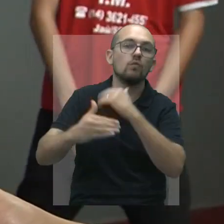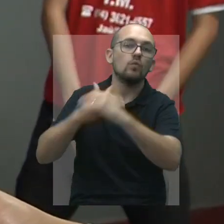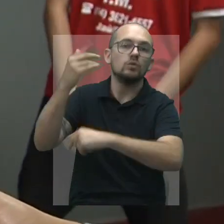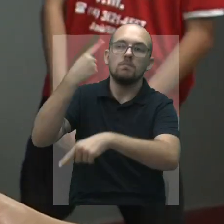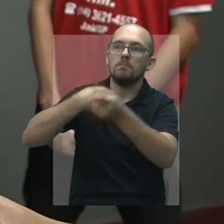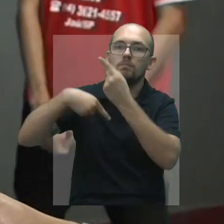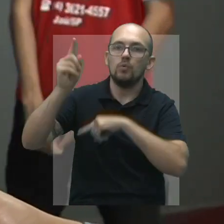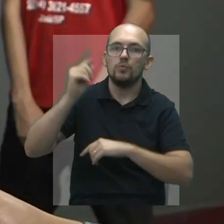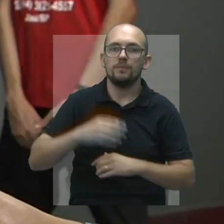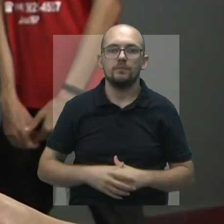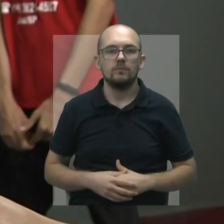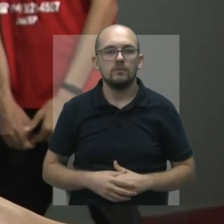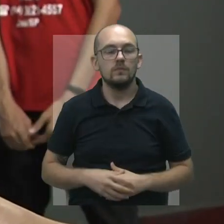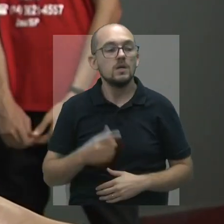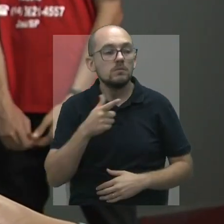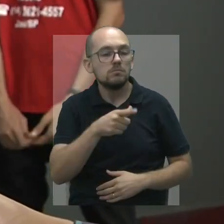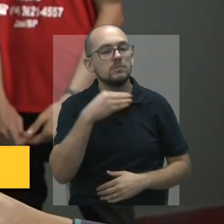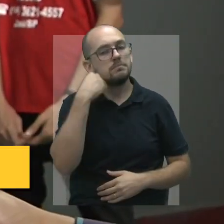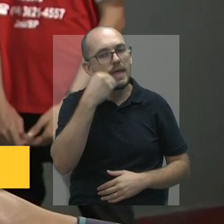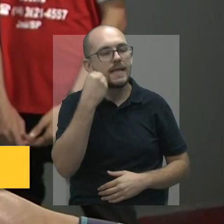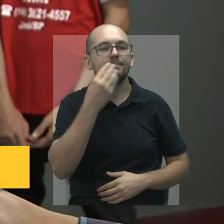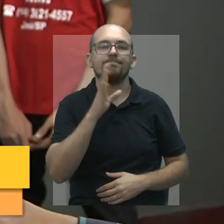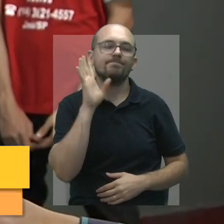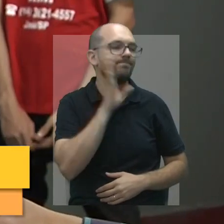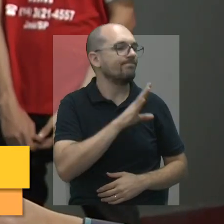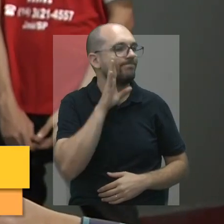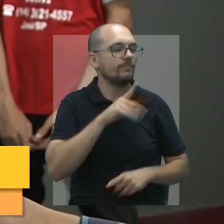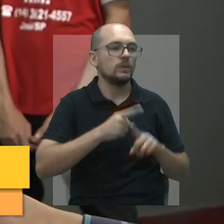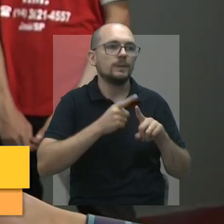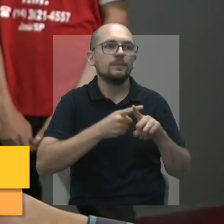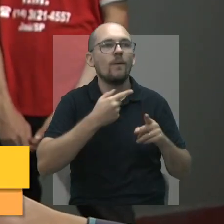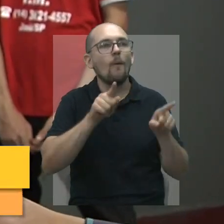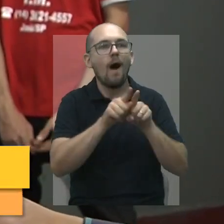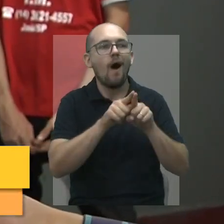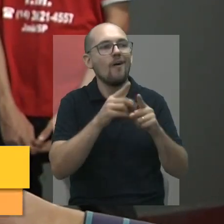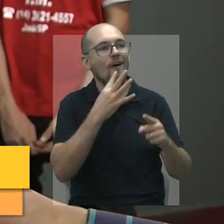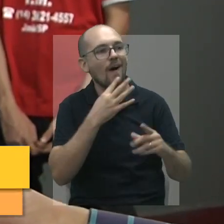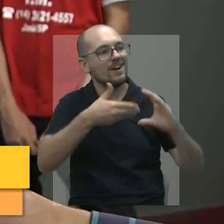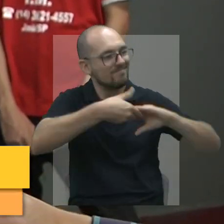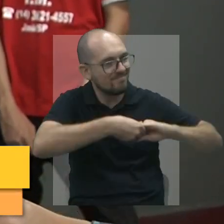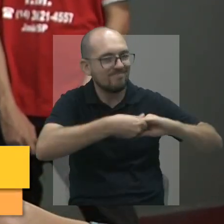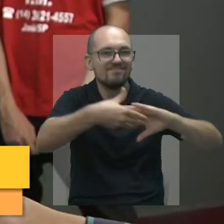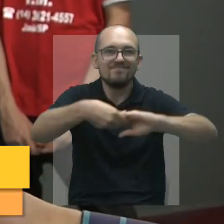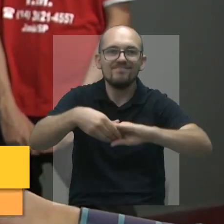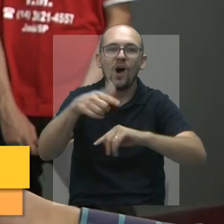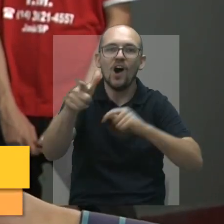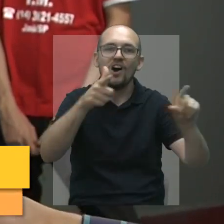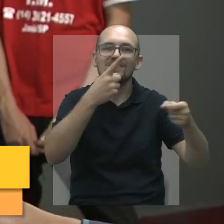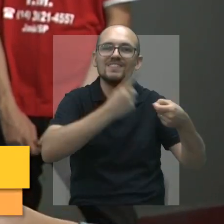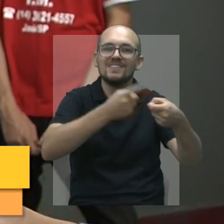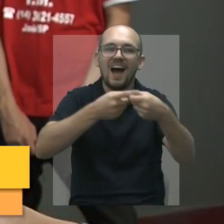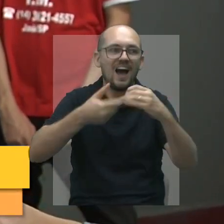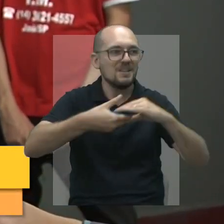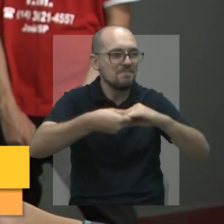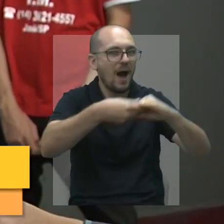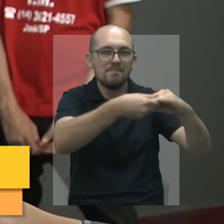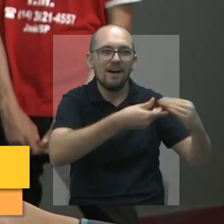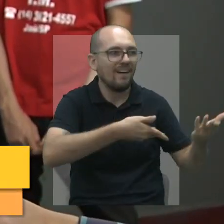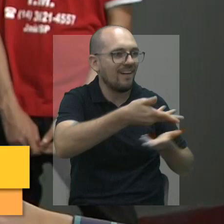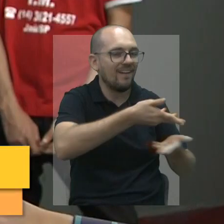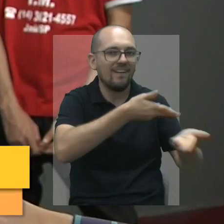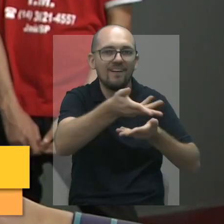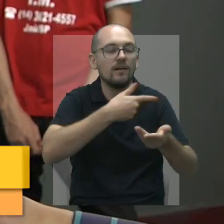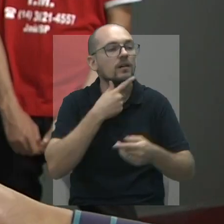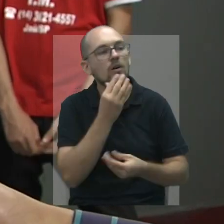enquanto atletas. Foi uma experiência bacana, assim, porque a gente troca experiências com outros atletas de outras cidades, com outras realidades também,